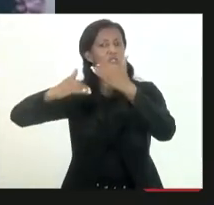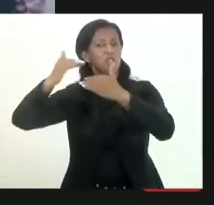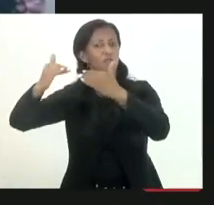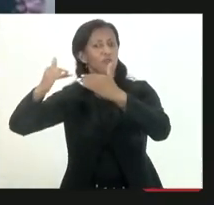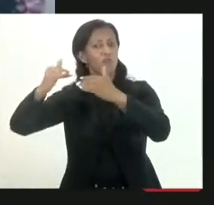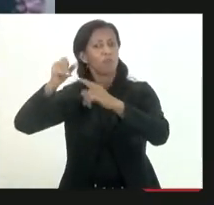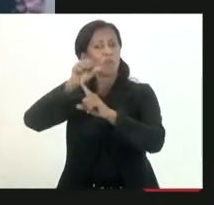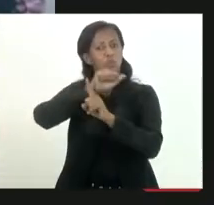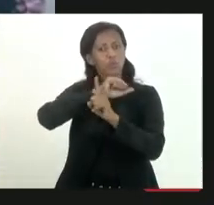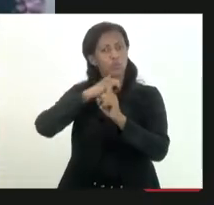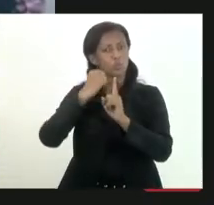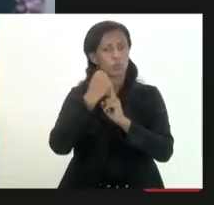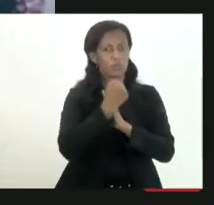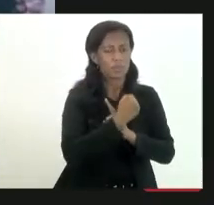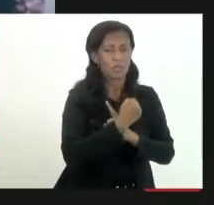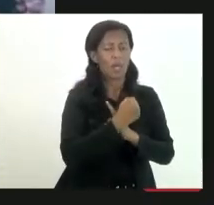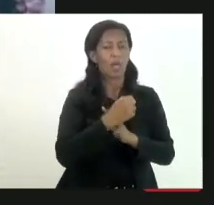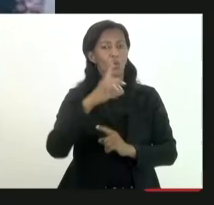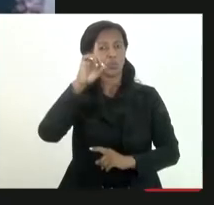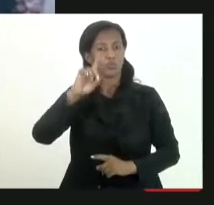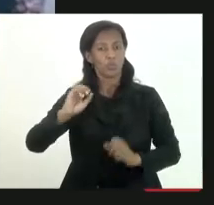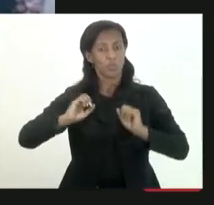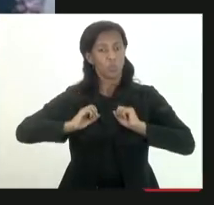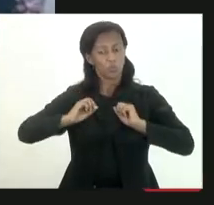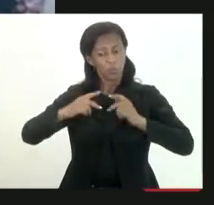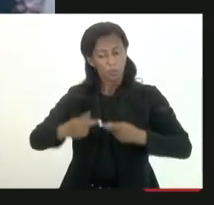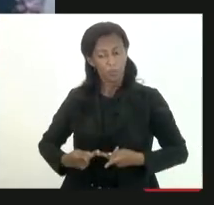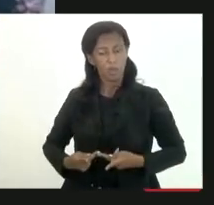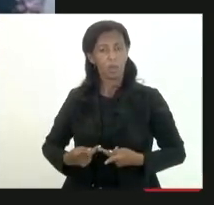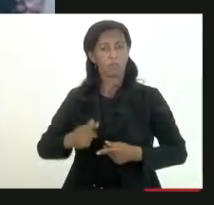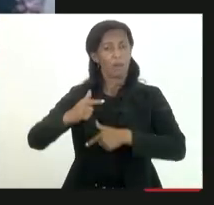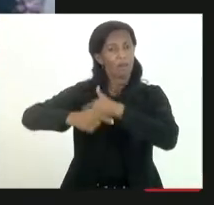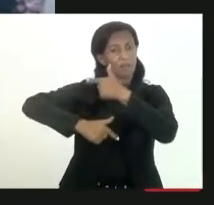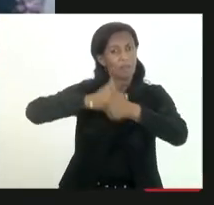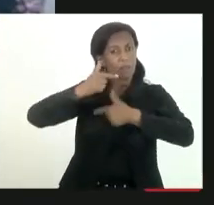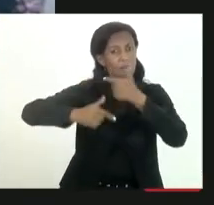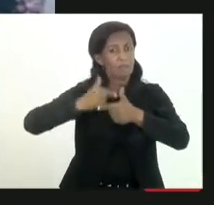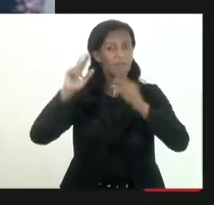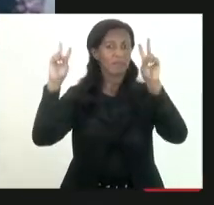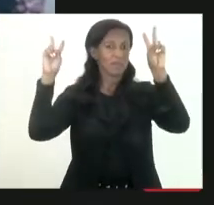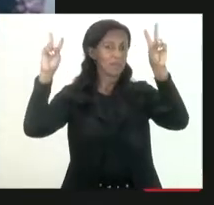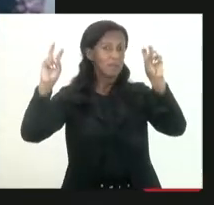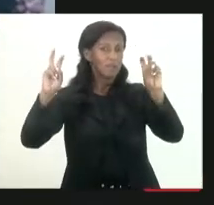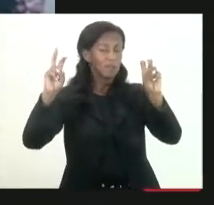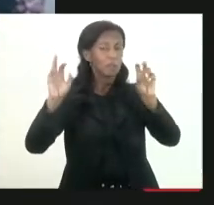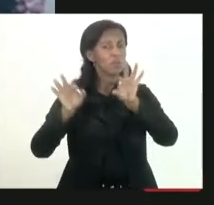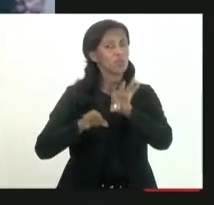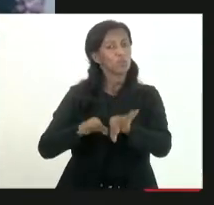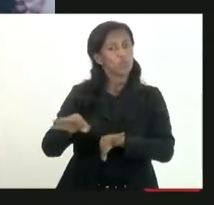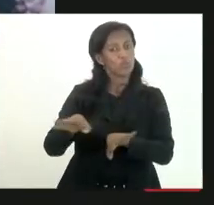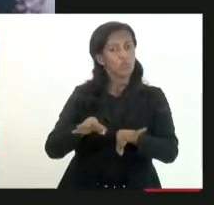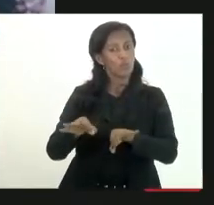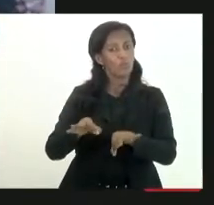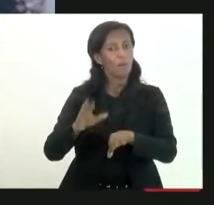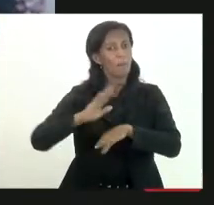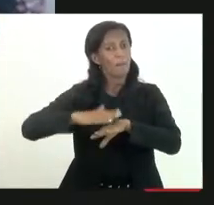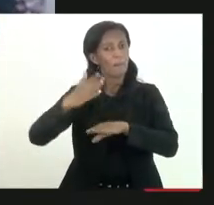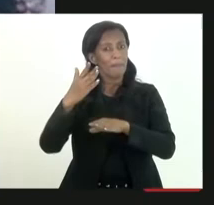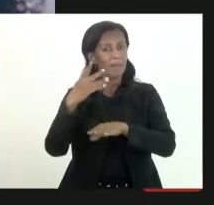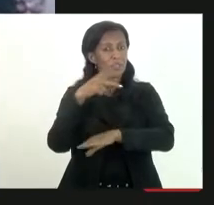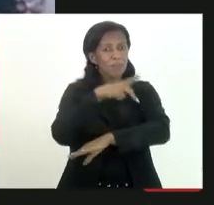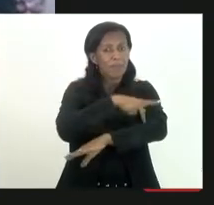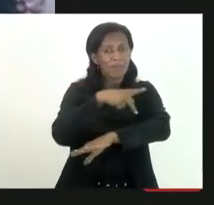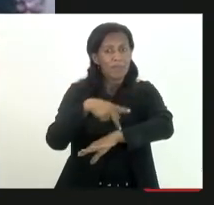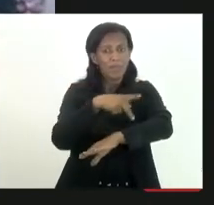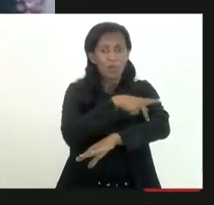direitos humanos, outros órgãos a trabalharem essa temática de maneira mais pedagógica, como